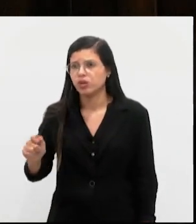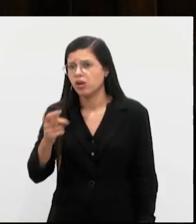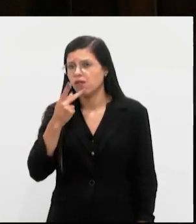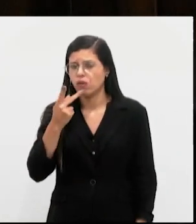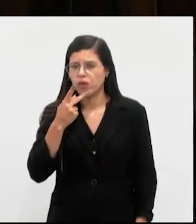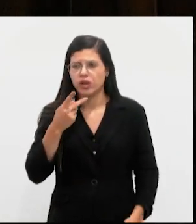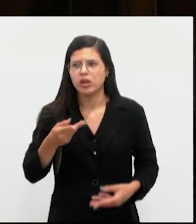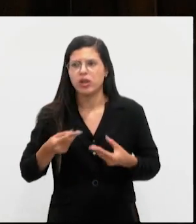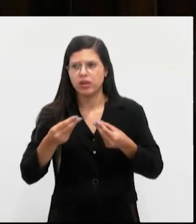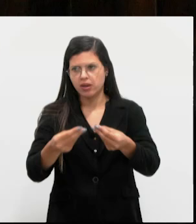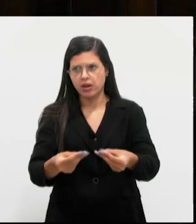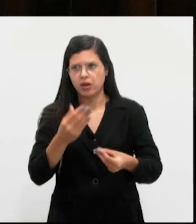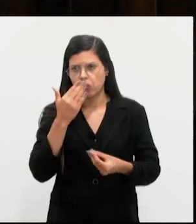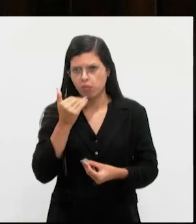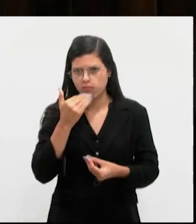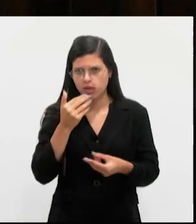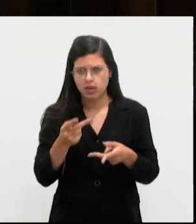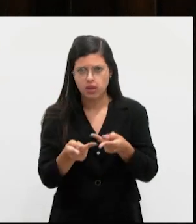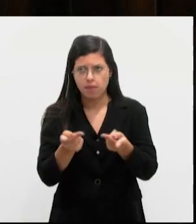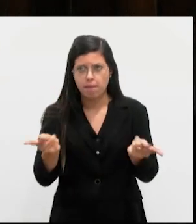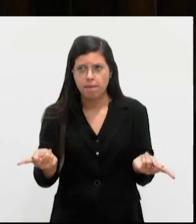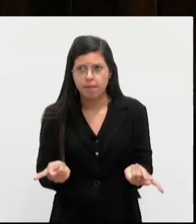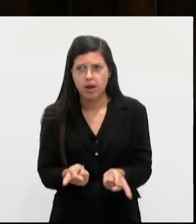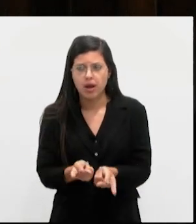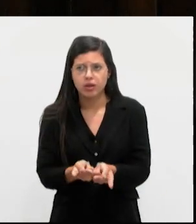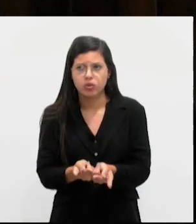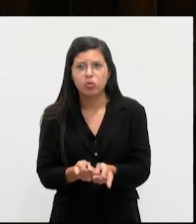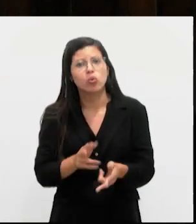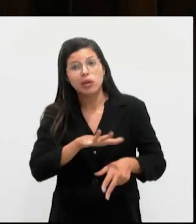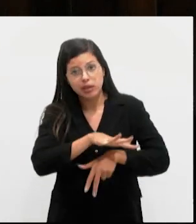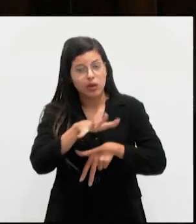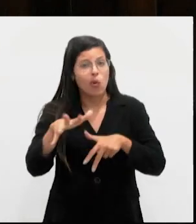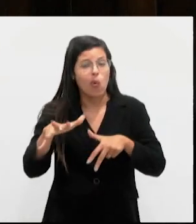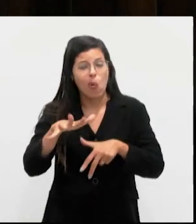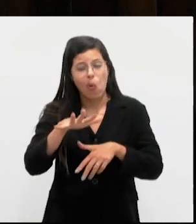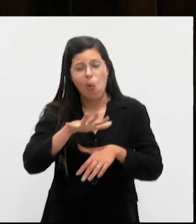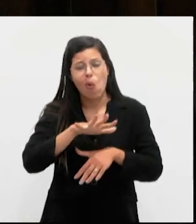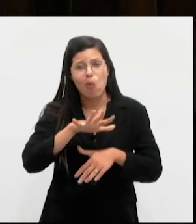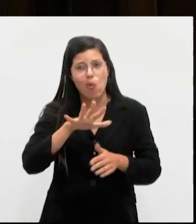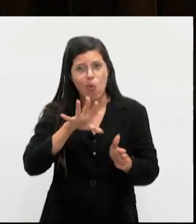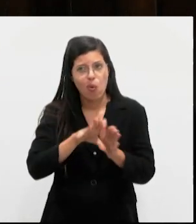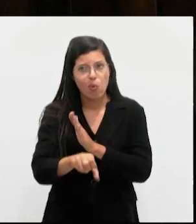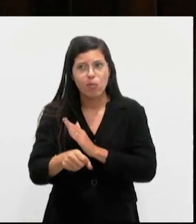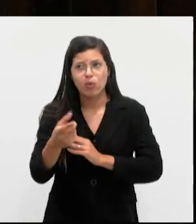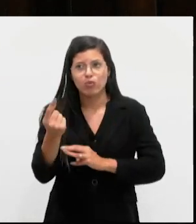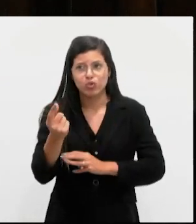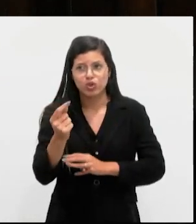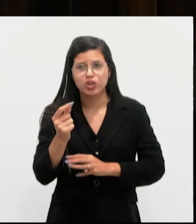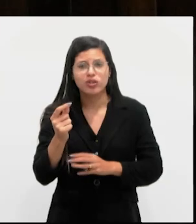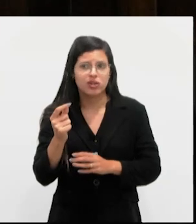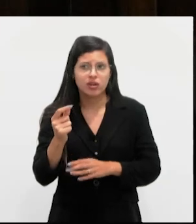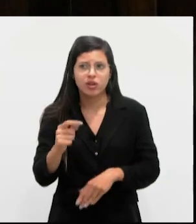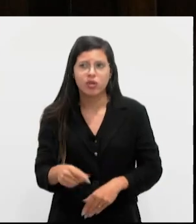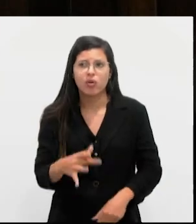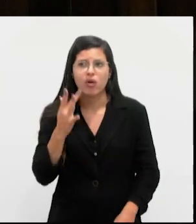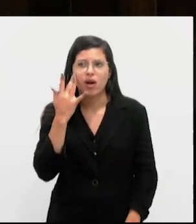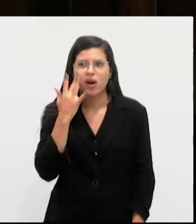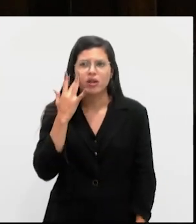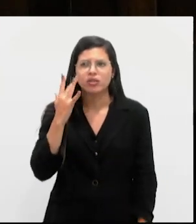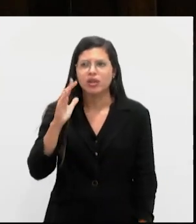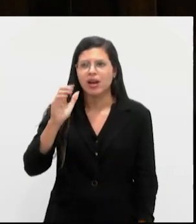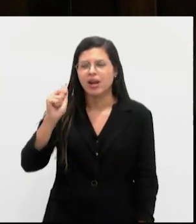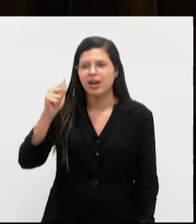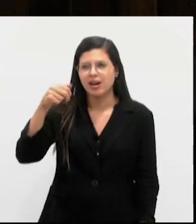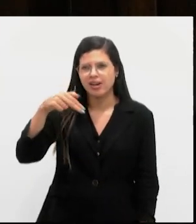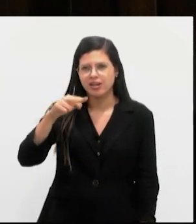quentinhas e surrupiou o dinheiro das quentinhas. Vou repetir, eu acho que era cantina